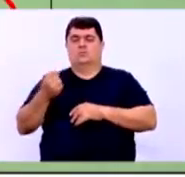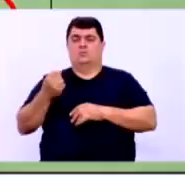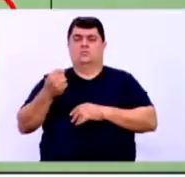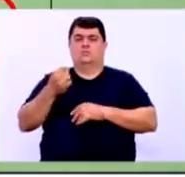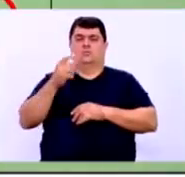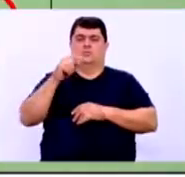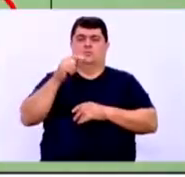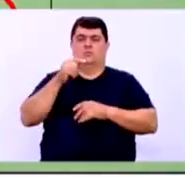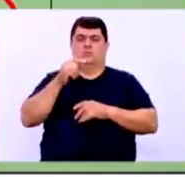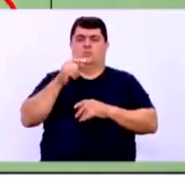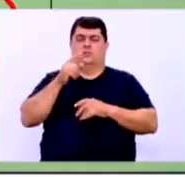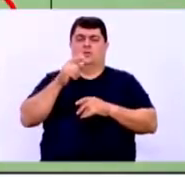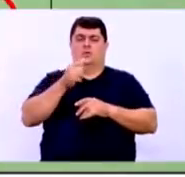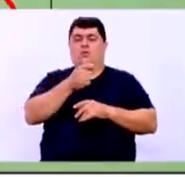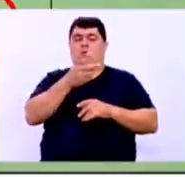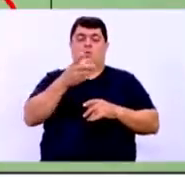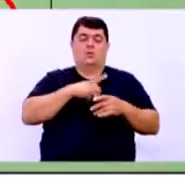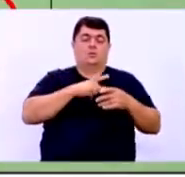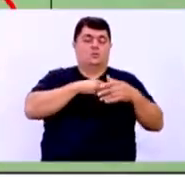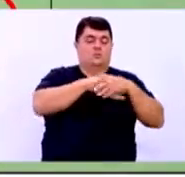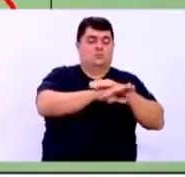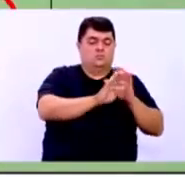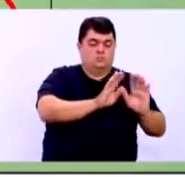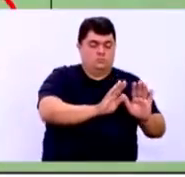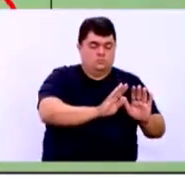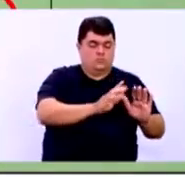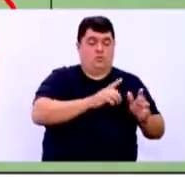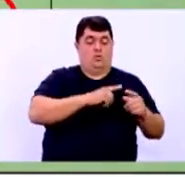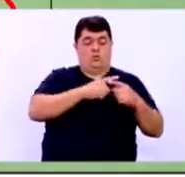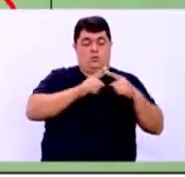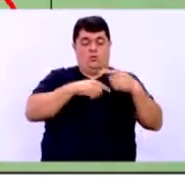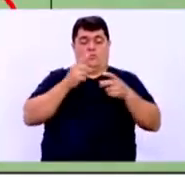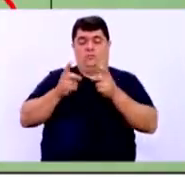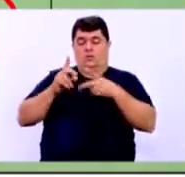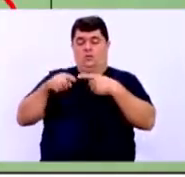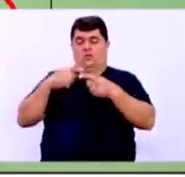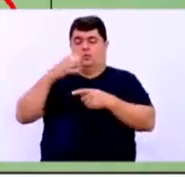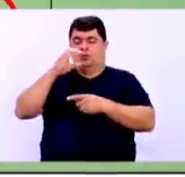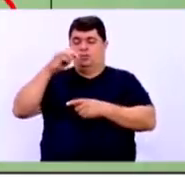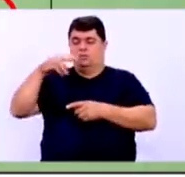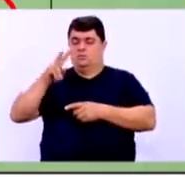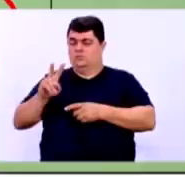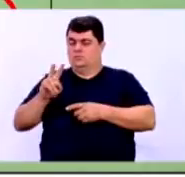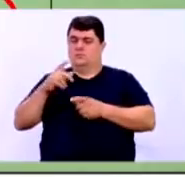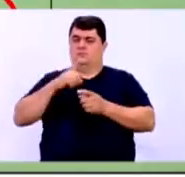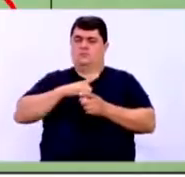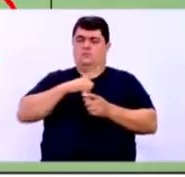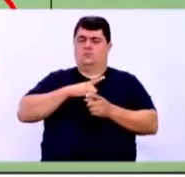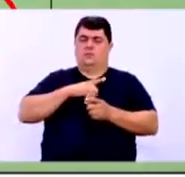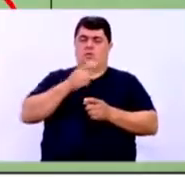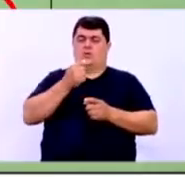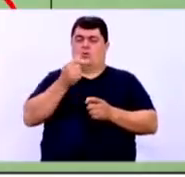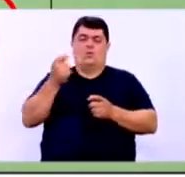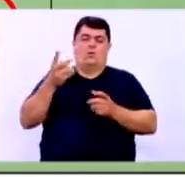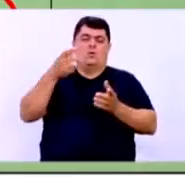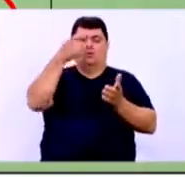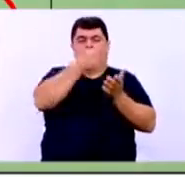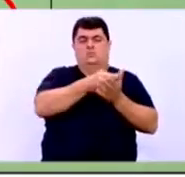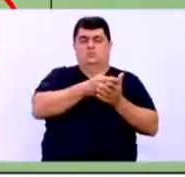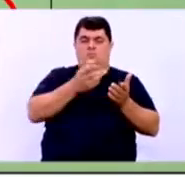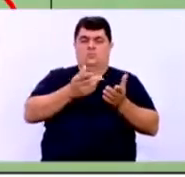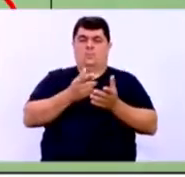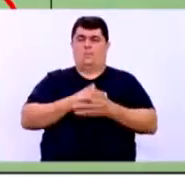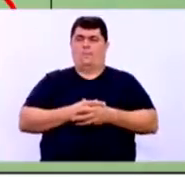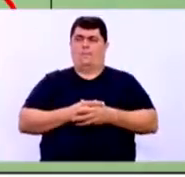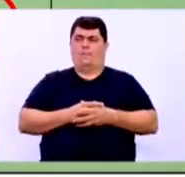final? É quanto sobrou no nosso estoque do produto que a gente comprou. O que é o CMV? O custo da mercadoria vendida. A gente poderia fazer